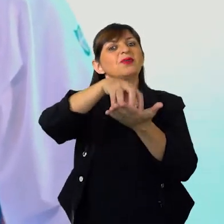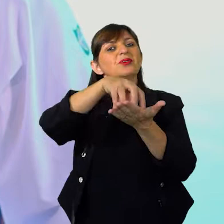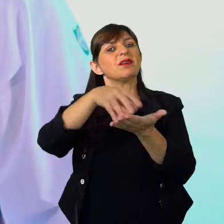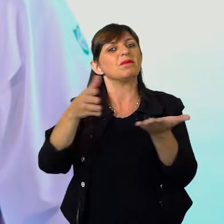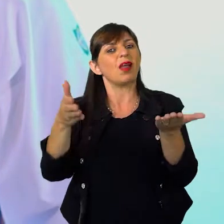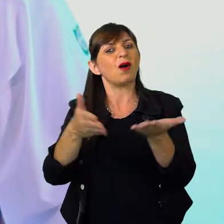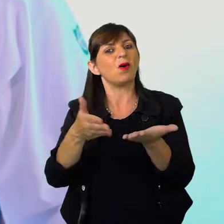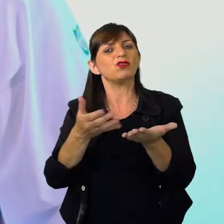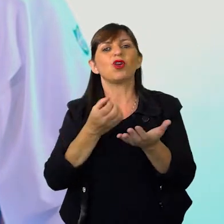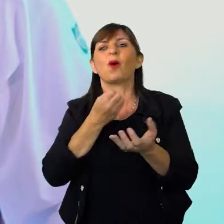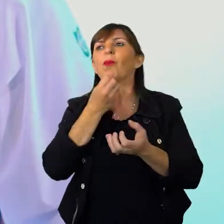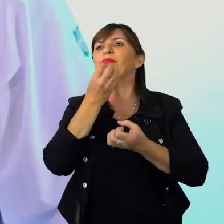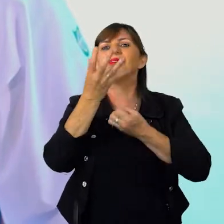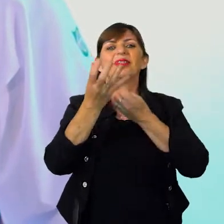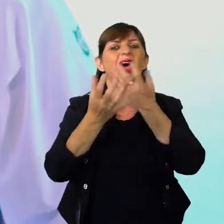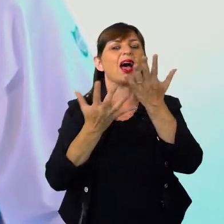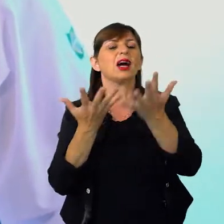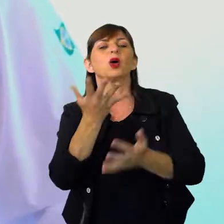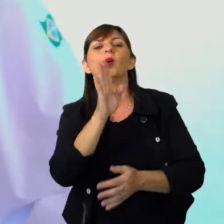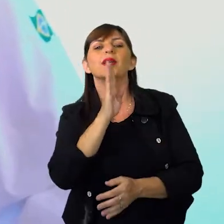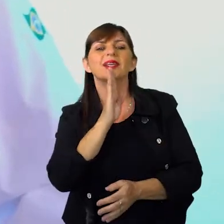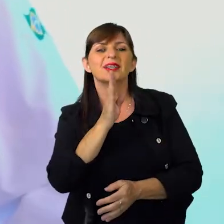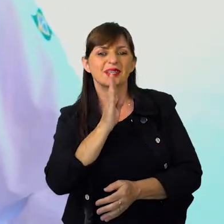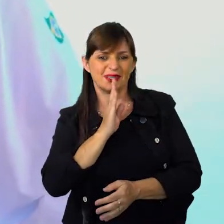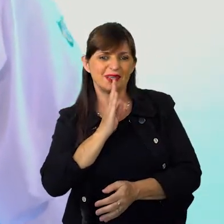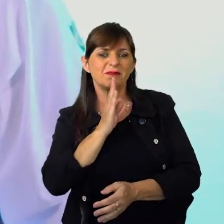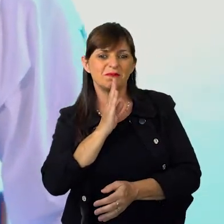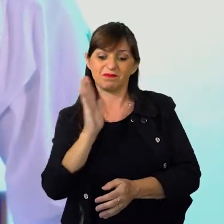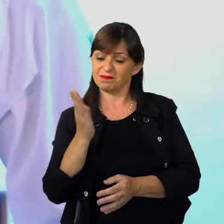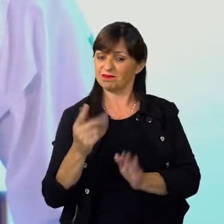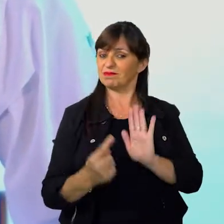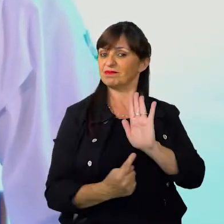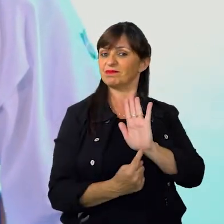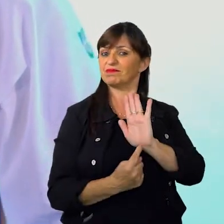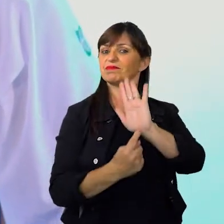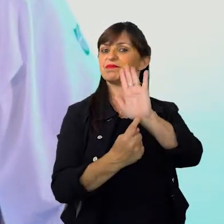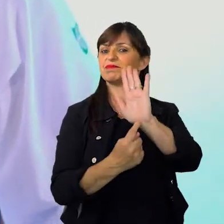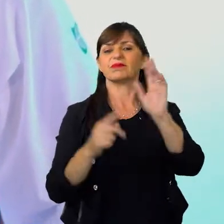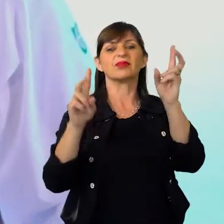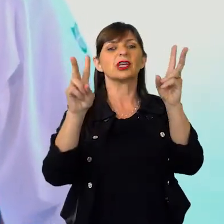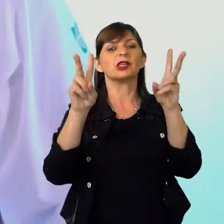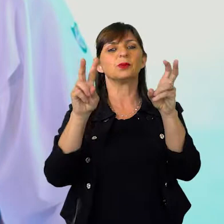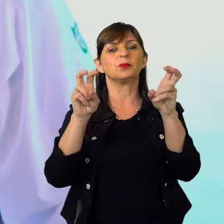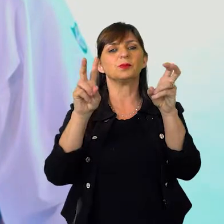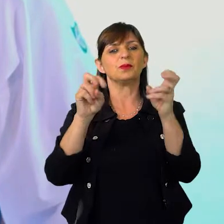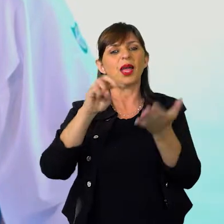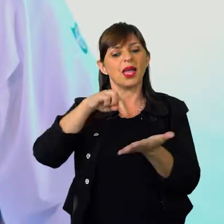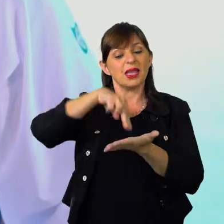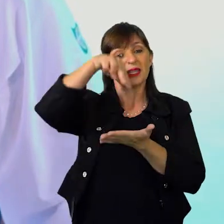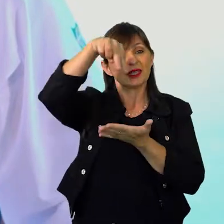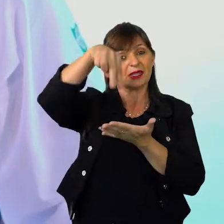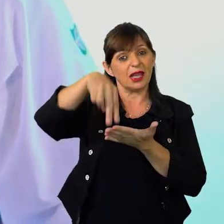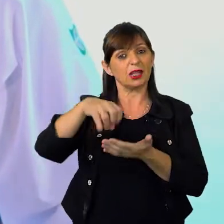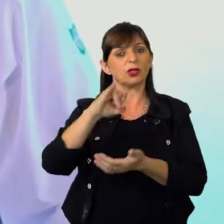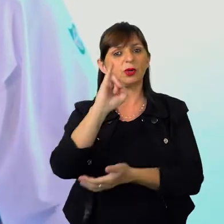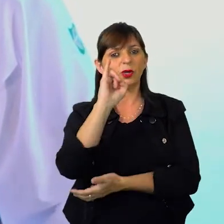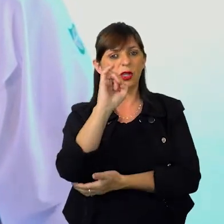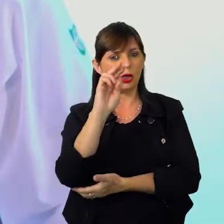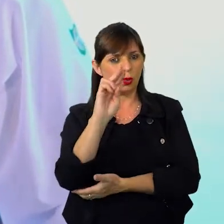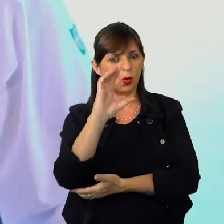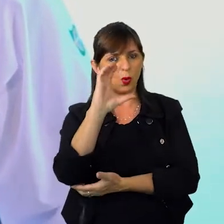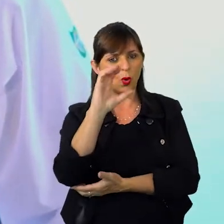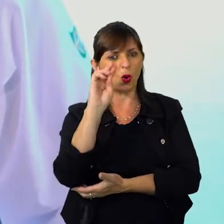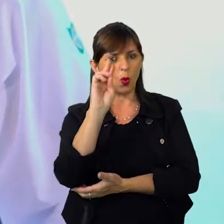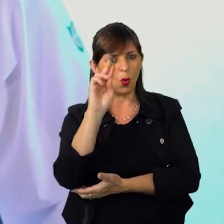resgatar dizer de que agora iremos falar nesse Episódio sobre o salto do yucumã